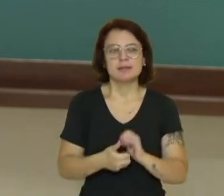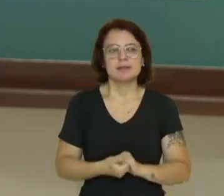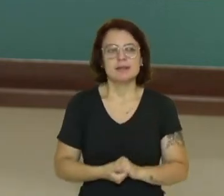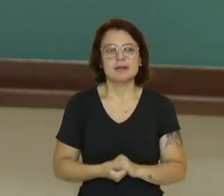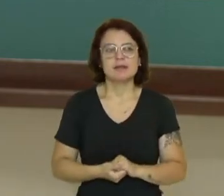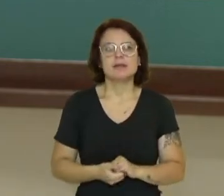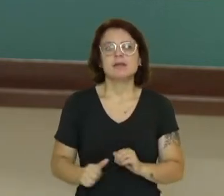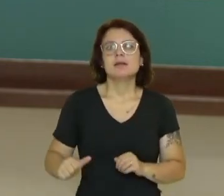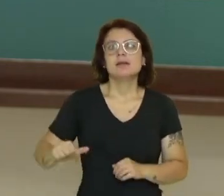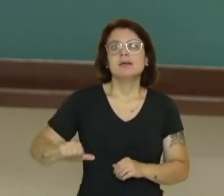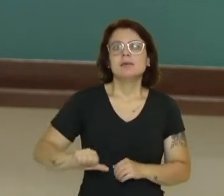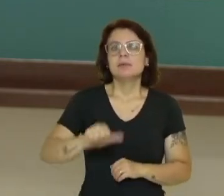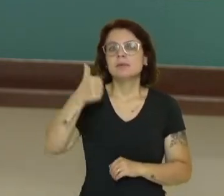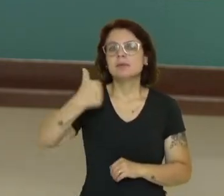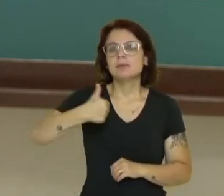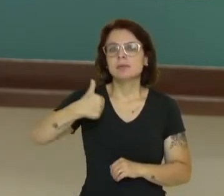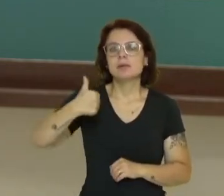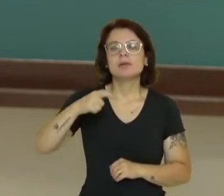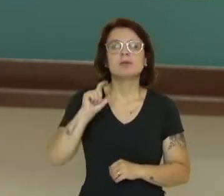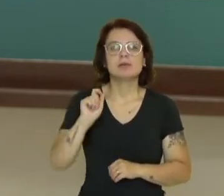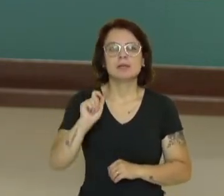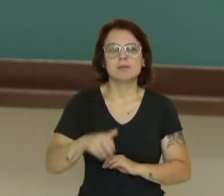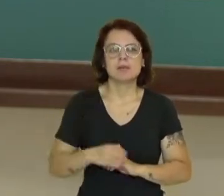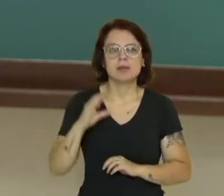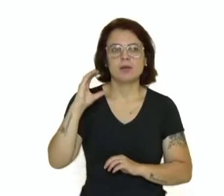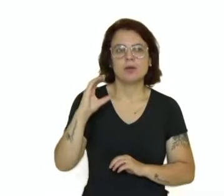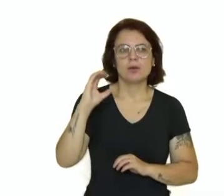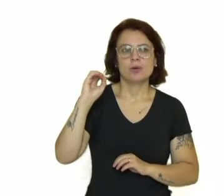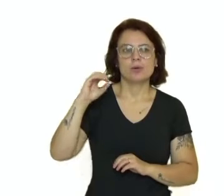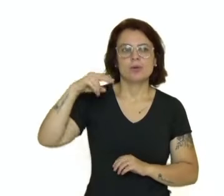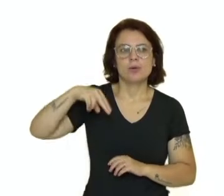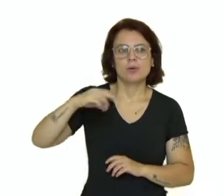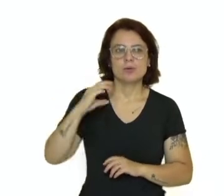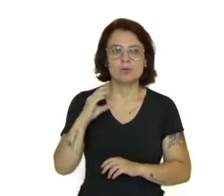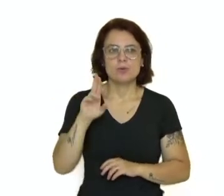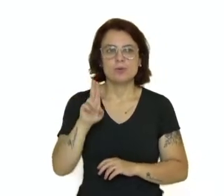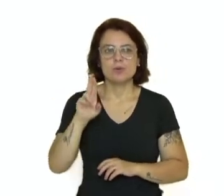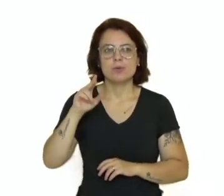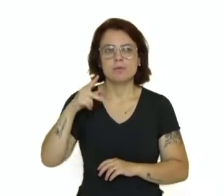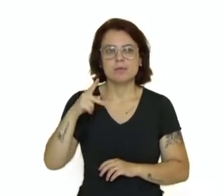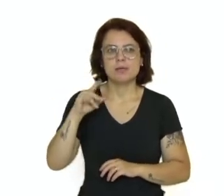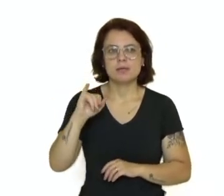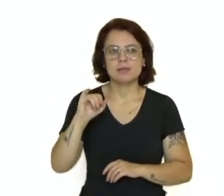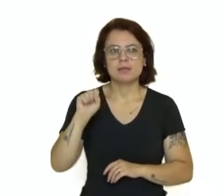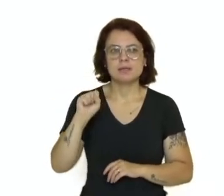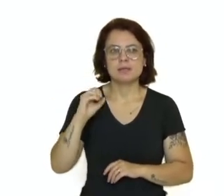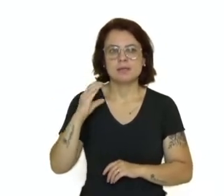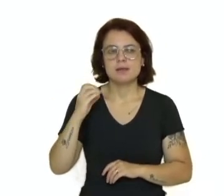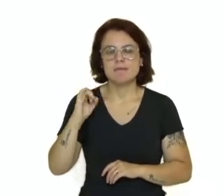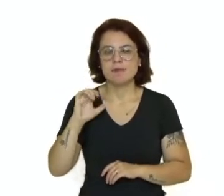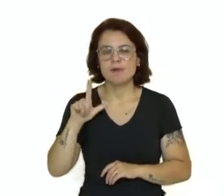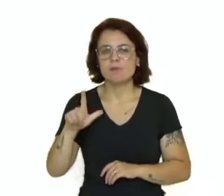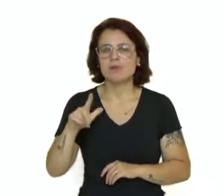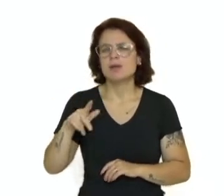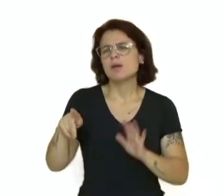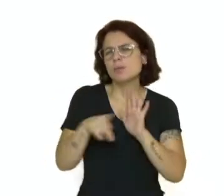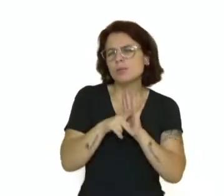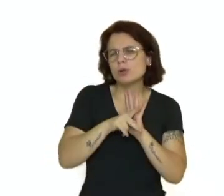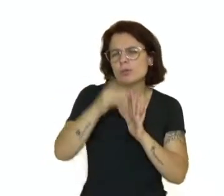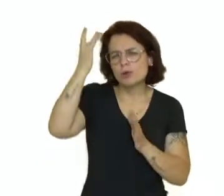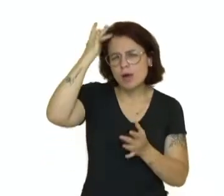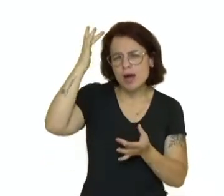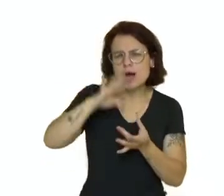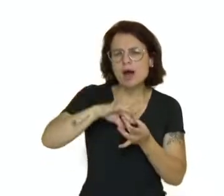primeiro, a gente tem o caráter concupiscível, tipo de alma em que há a prevalência dos desejos e das paixões